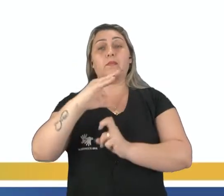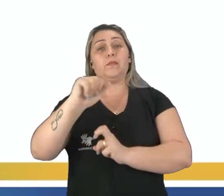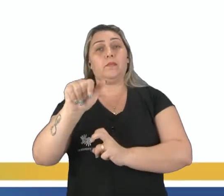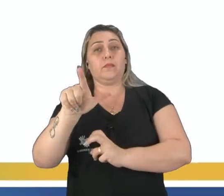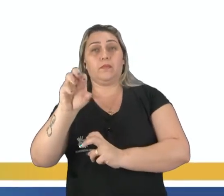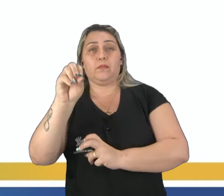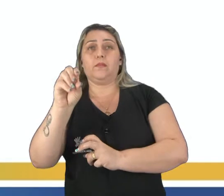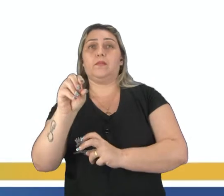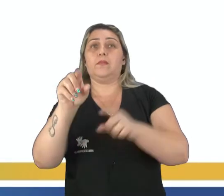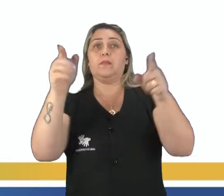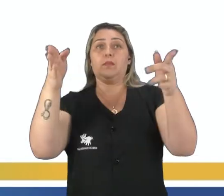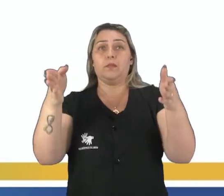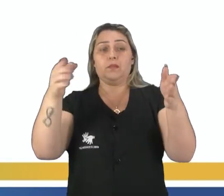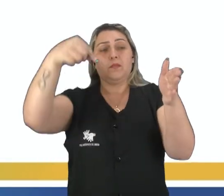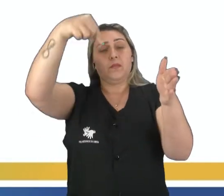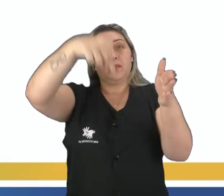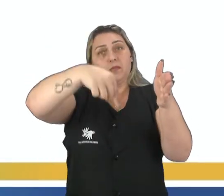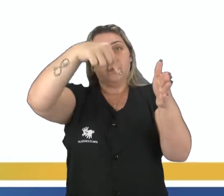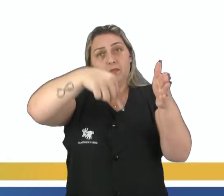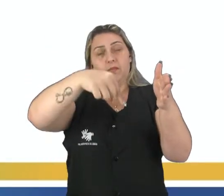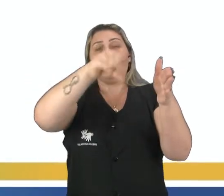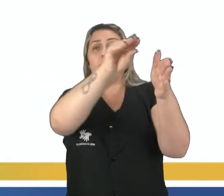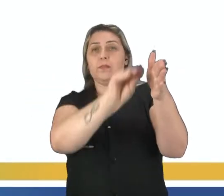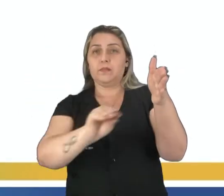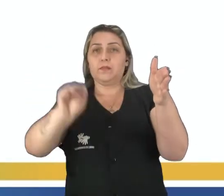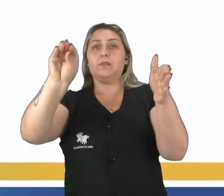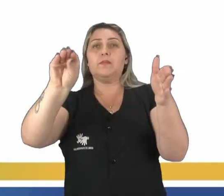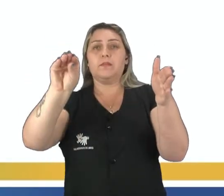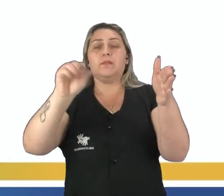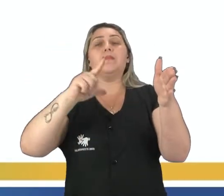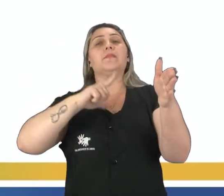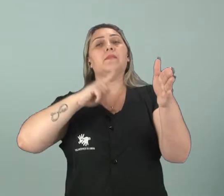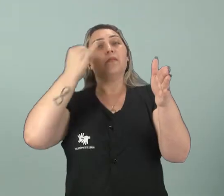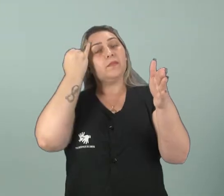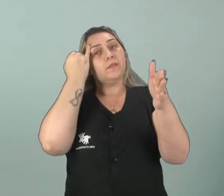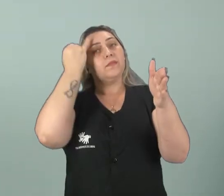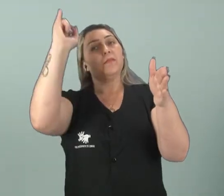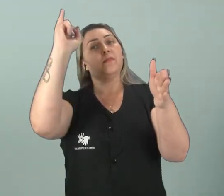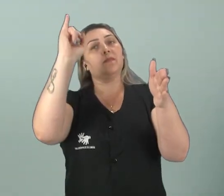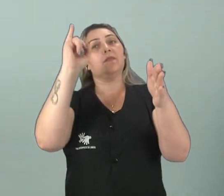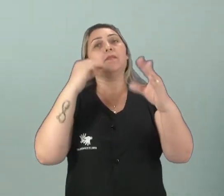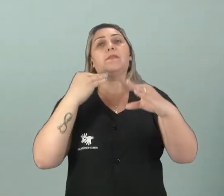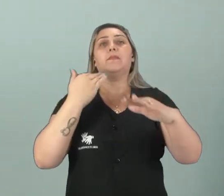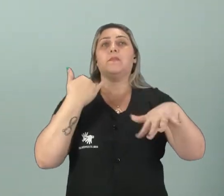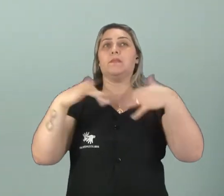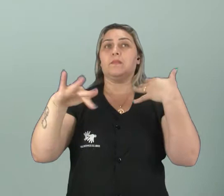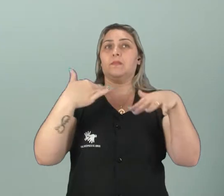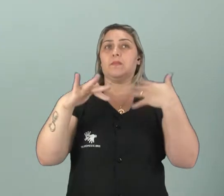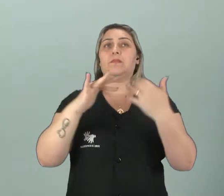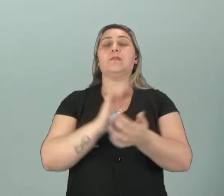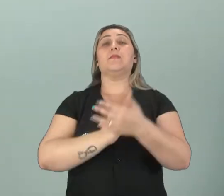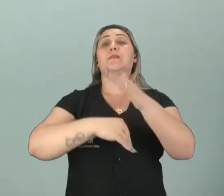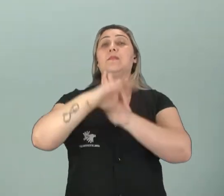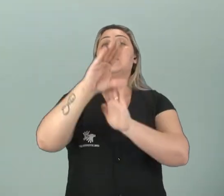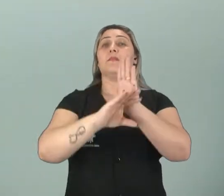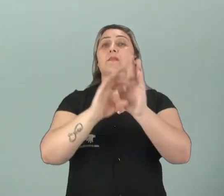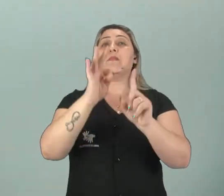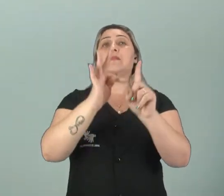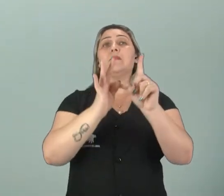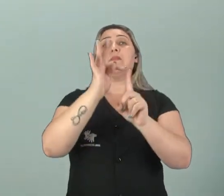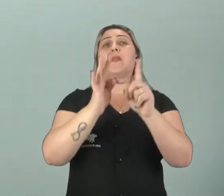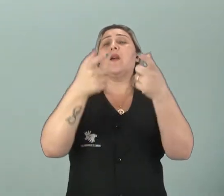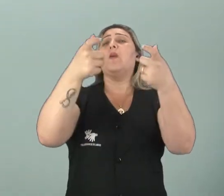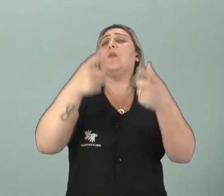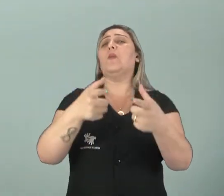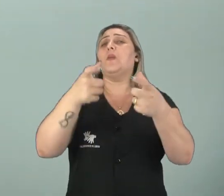está justamente no meio para mostrar que é alguma coisa que está passando. Tem uma ideia de trânsito ali. E o conceito de temperatura,